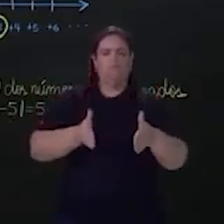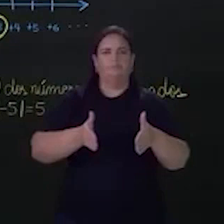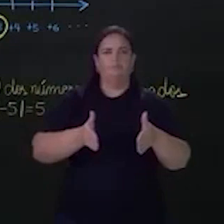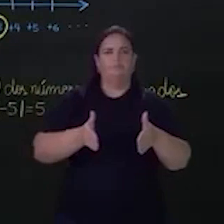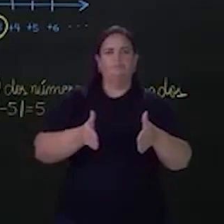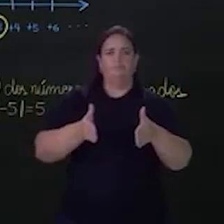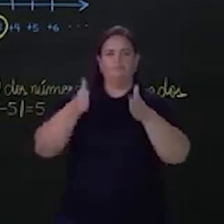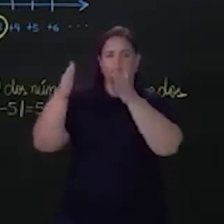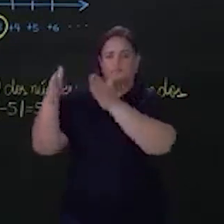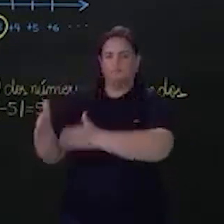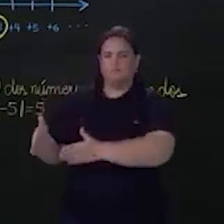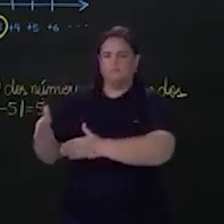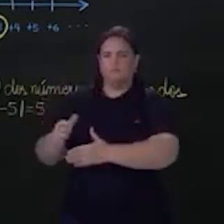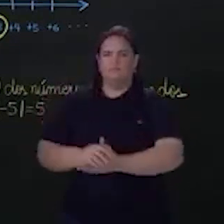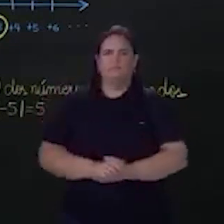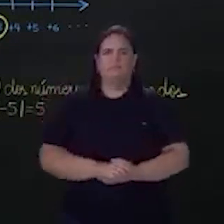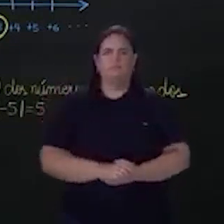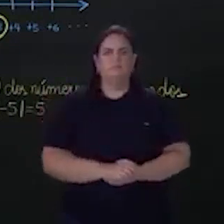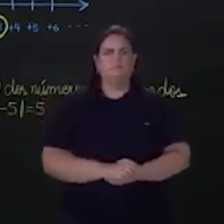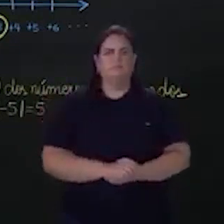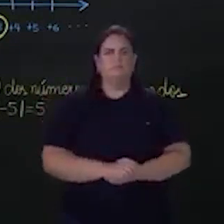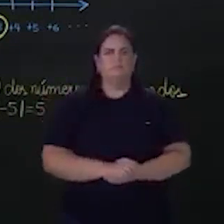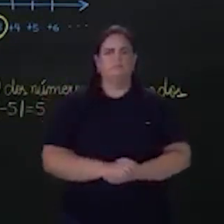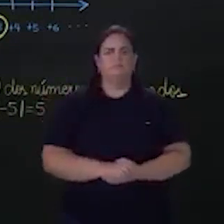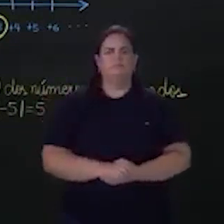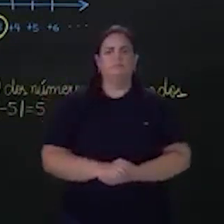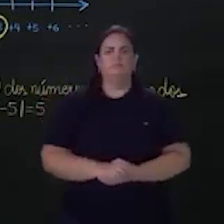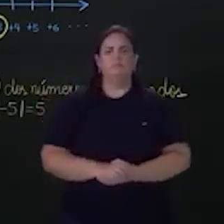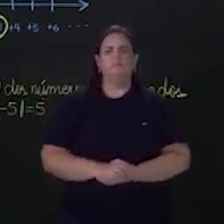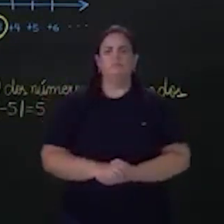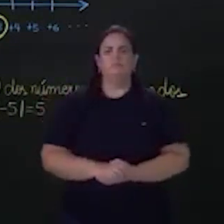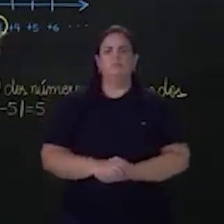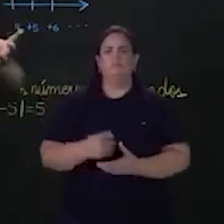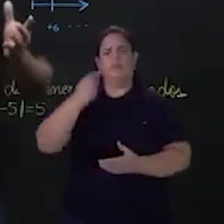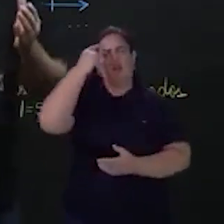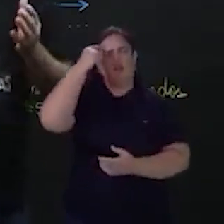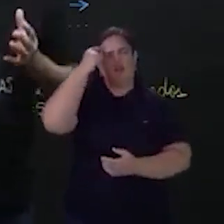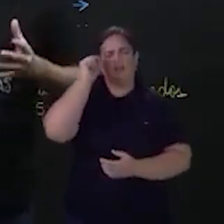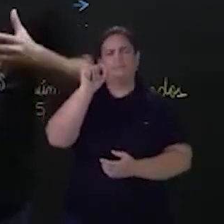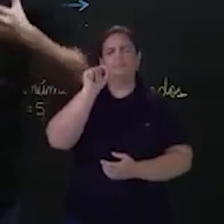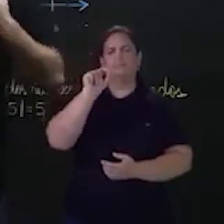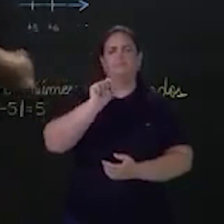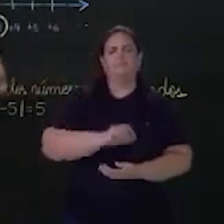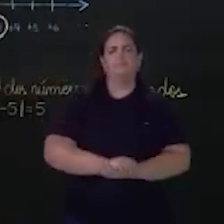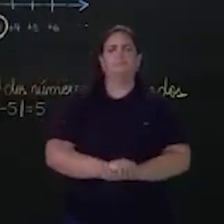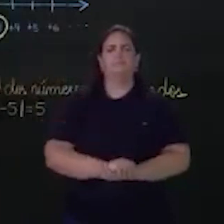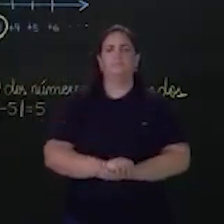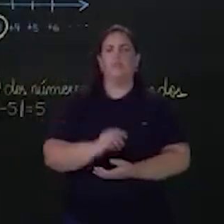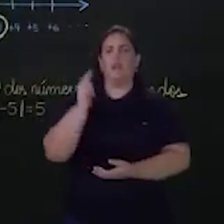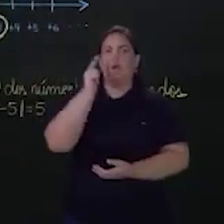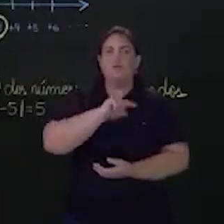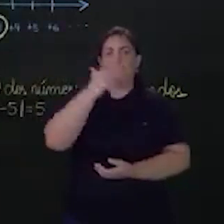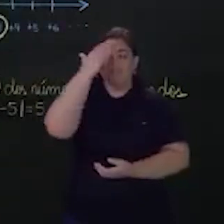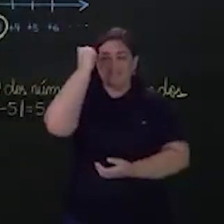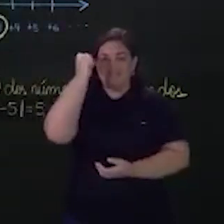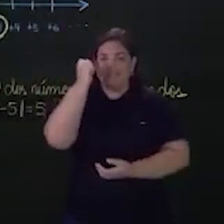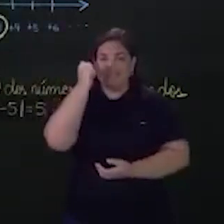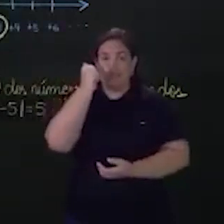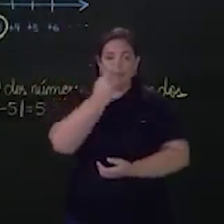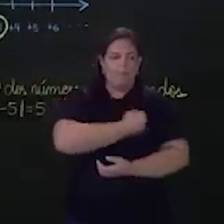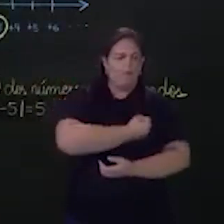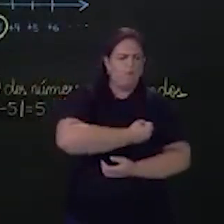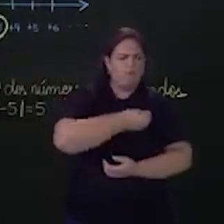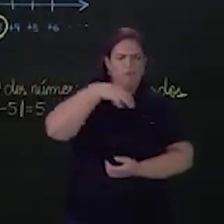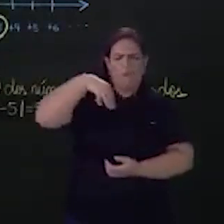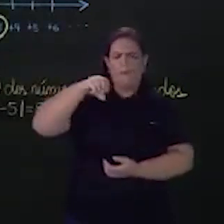então essas três medidas estão em módulo. Então, pense assim, pessoal, para que a gente consiga determinar o módulo de um